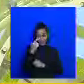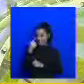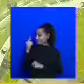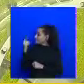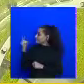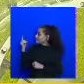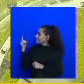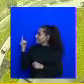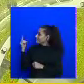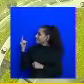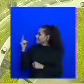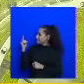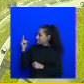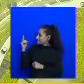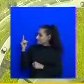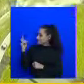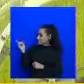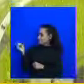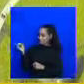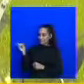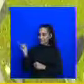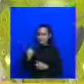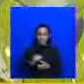Bolas posicionadas, valendo!